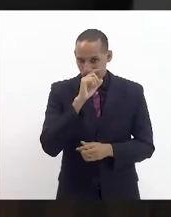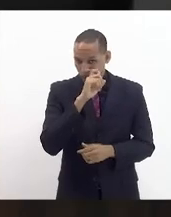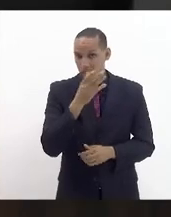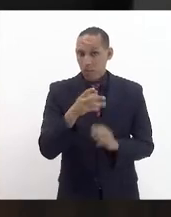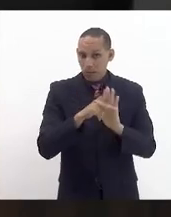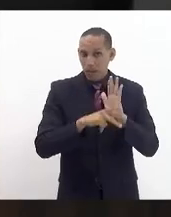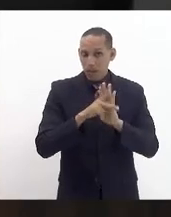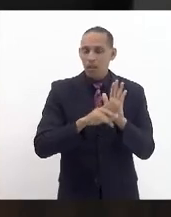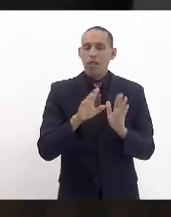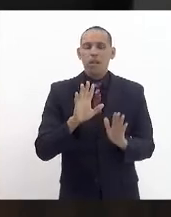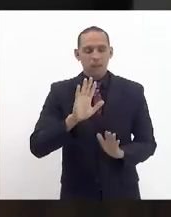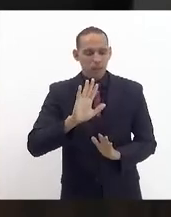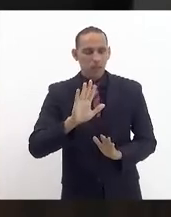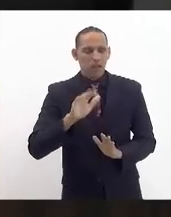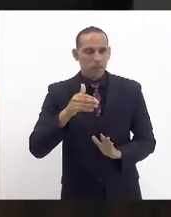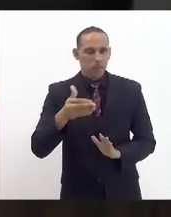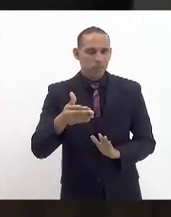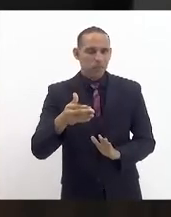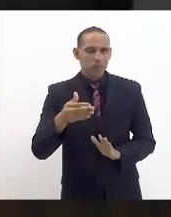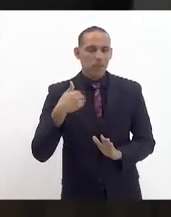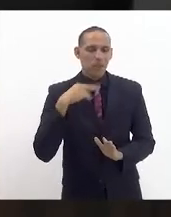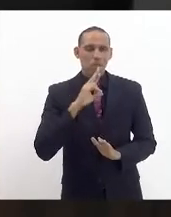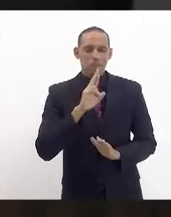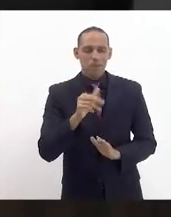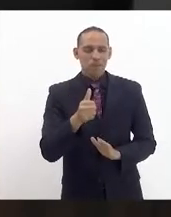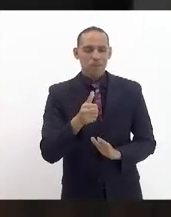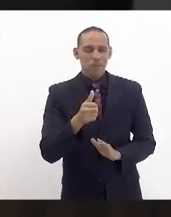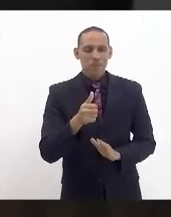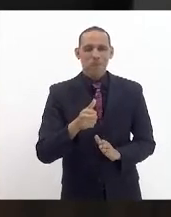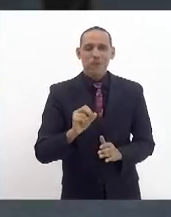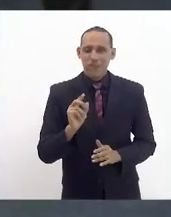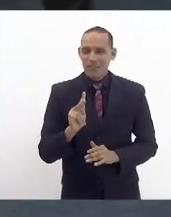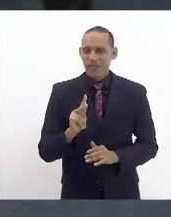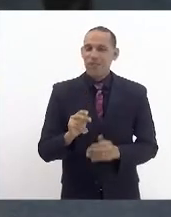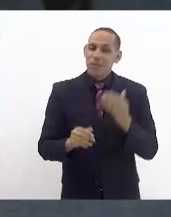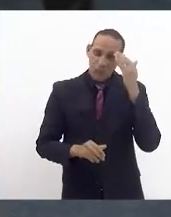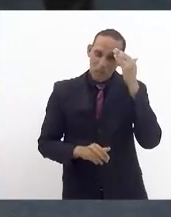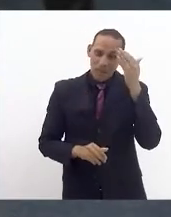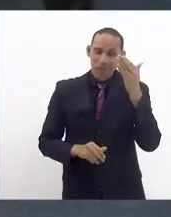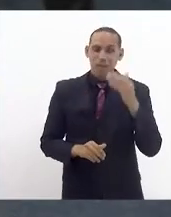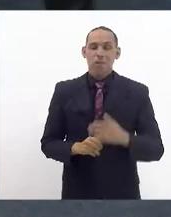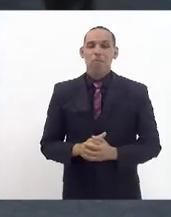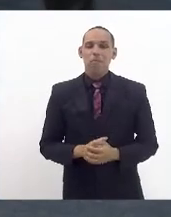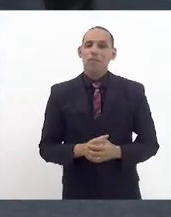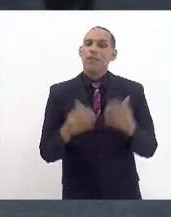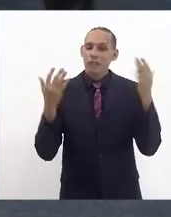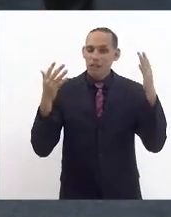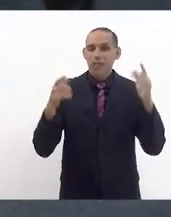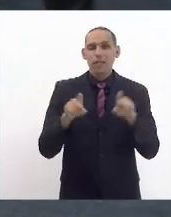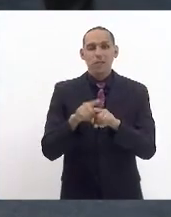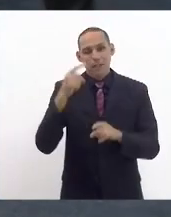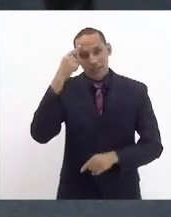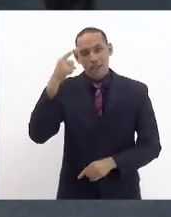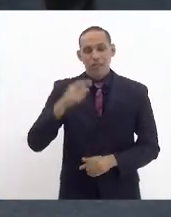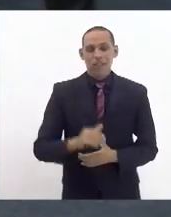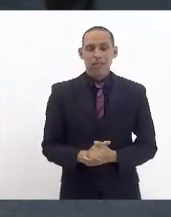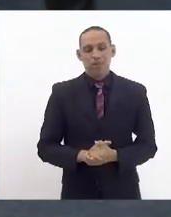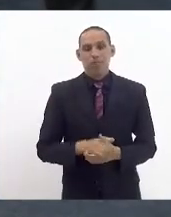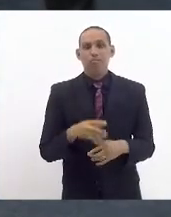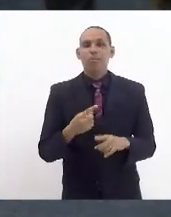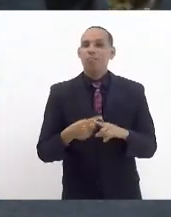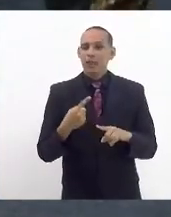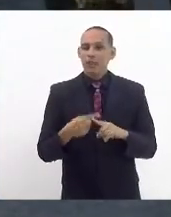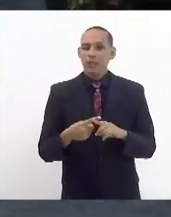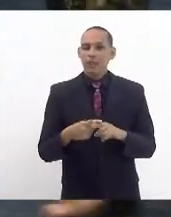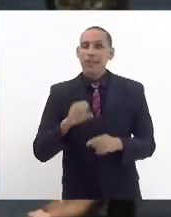Vossa Excelência, já eu respondo para Vossa Excelência, ok? Tá bom, muito obrigado e parabéns aí pela ideia, porque